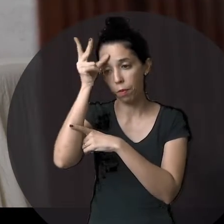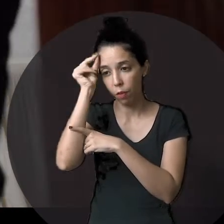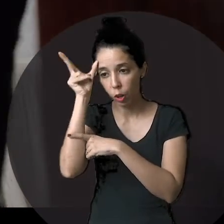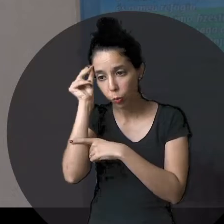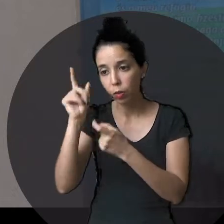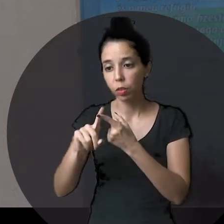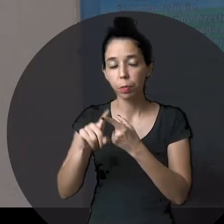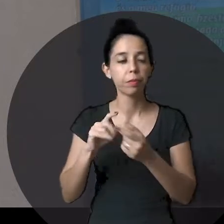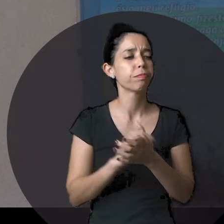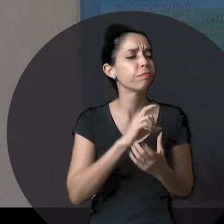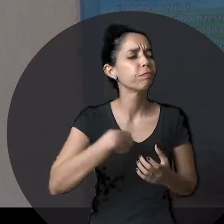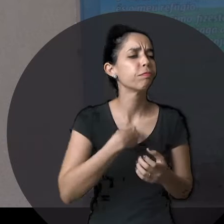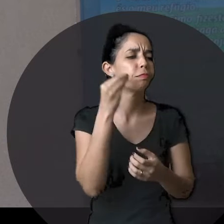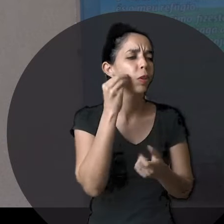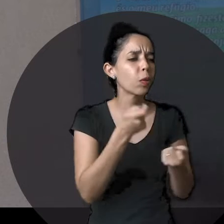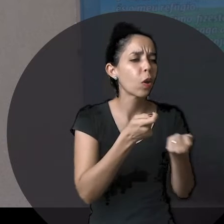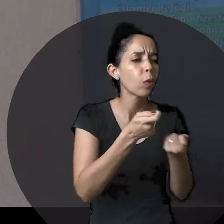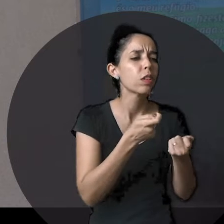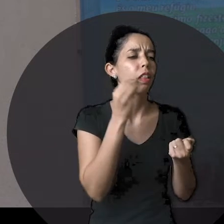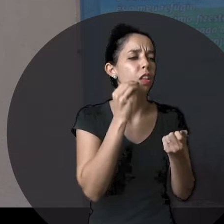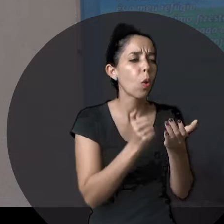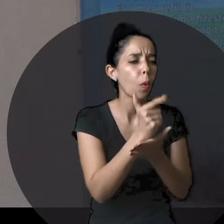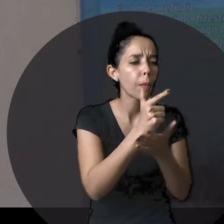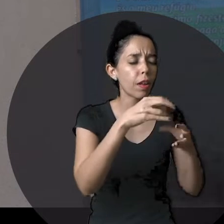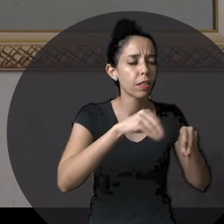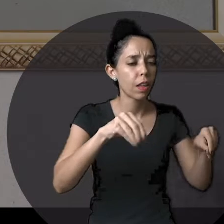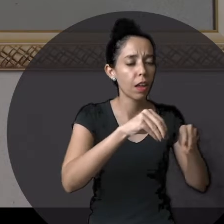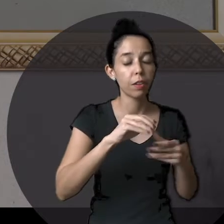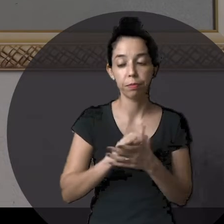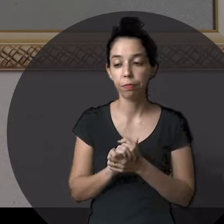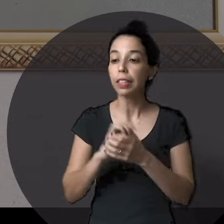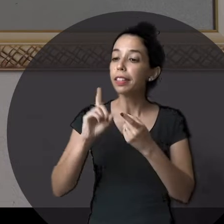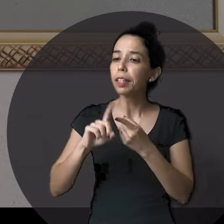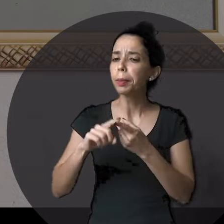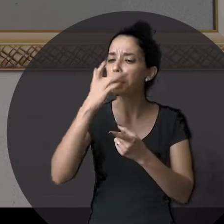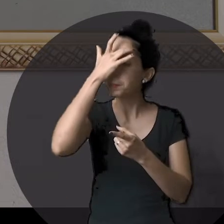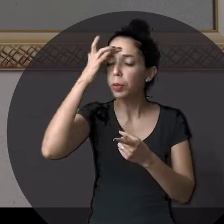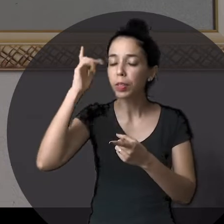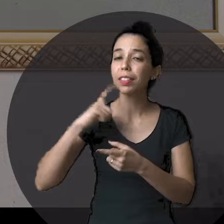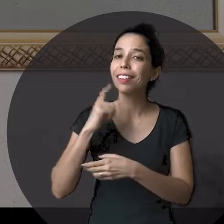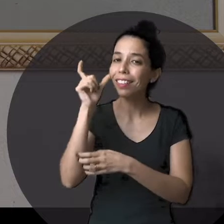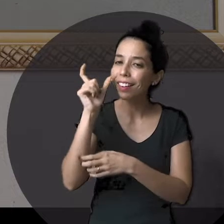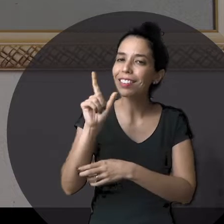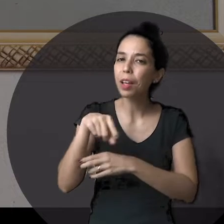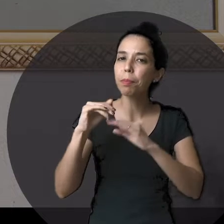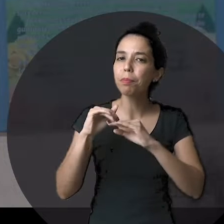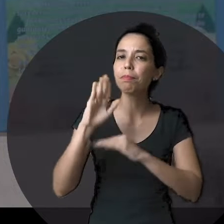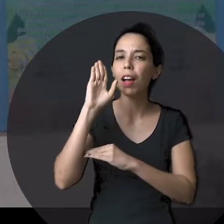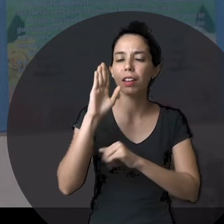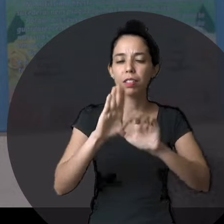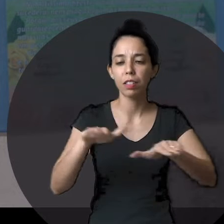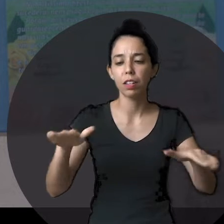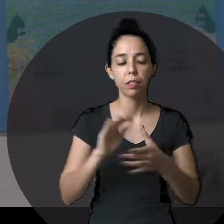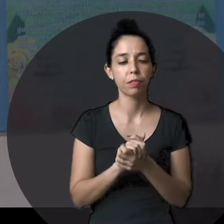tentar falar com o proprietário para que a gente entre num acordo para tentar comprar aquele terreno. O apelo vem também na voz das